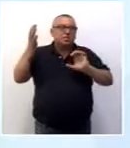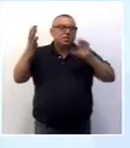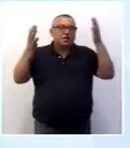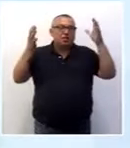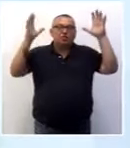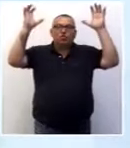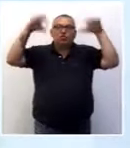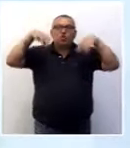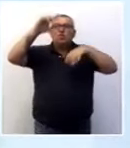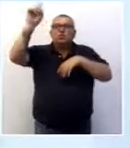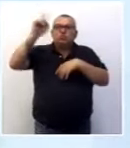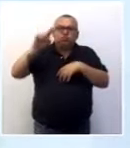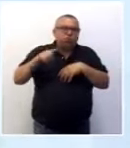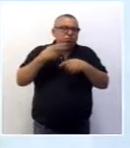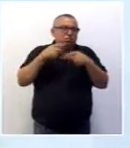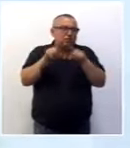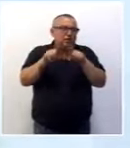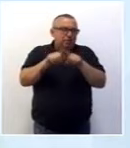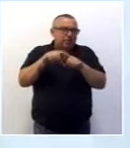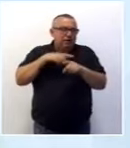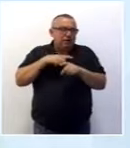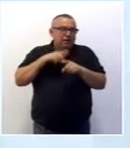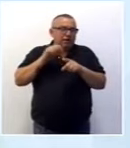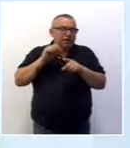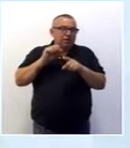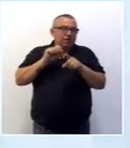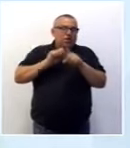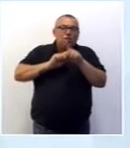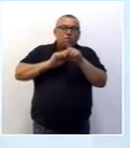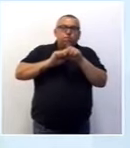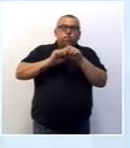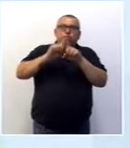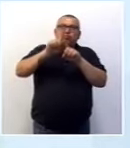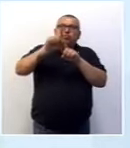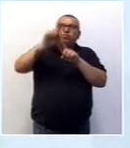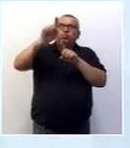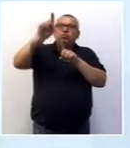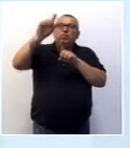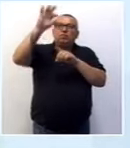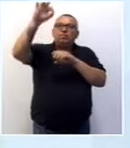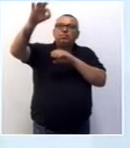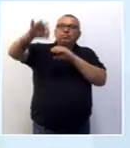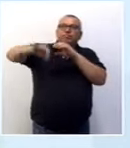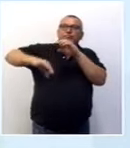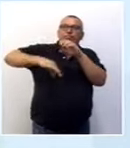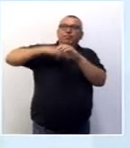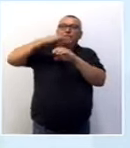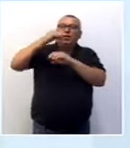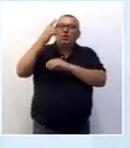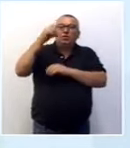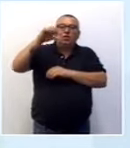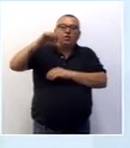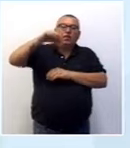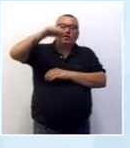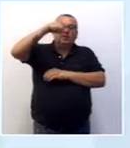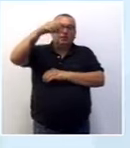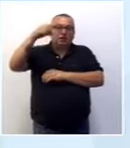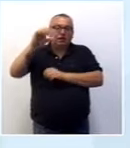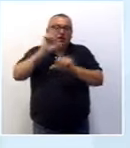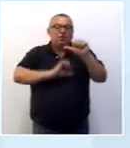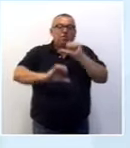recursos terrestres. A gente teve o lançamento do primeiro satélite meteorológico, o TIROS, em 1970. Isso